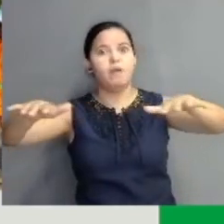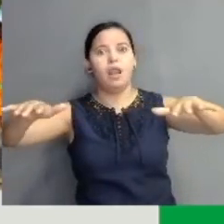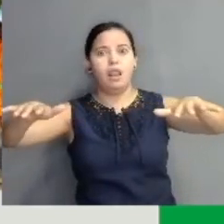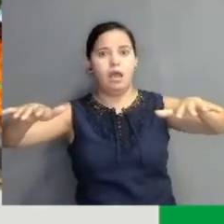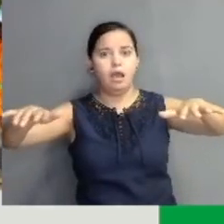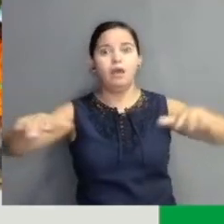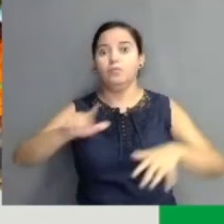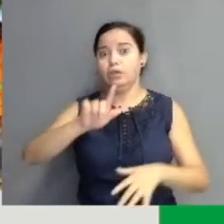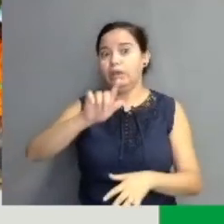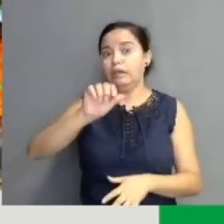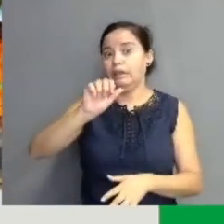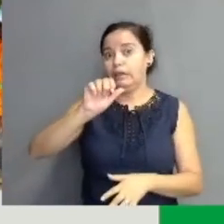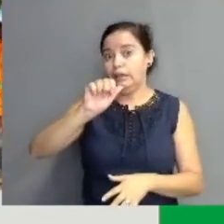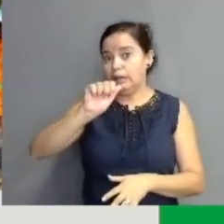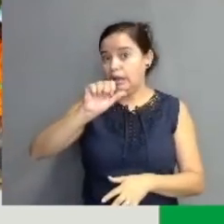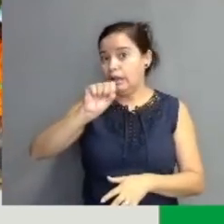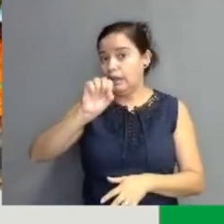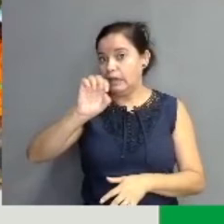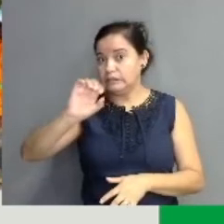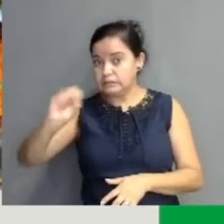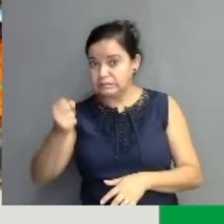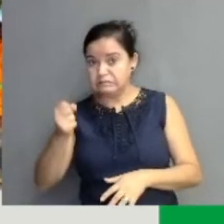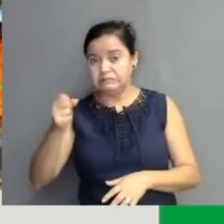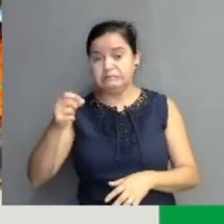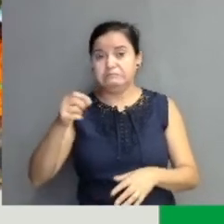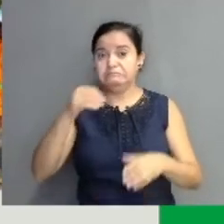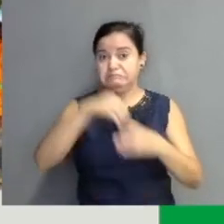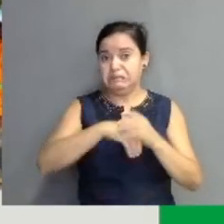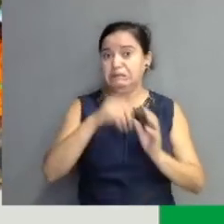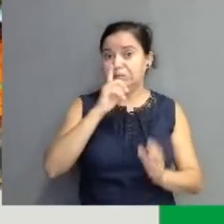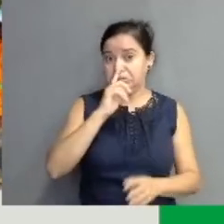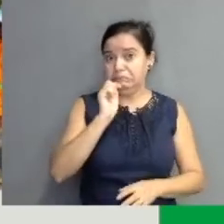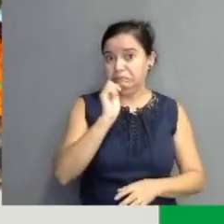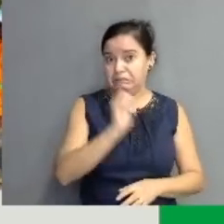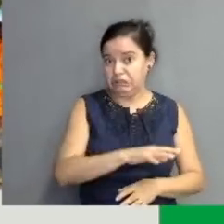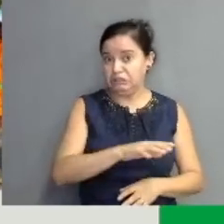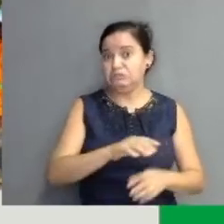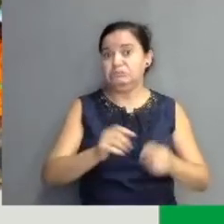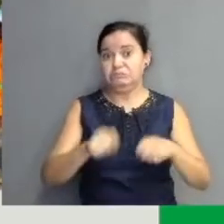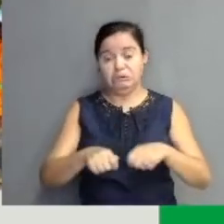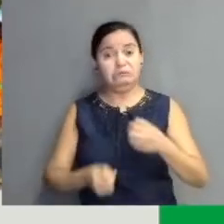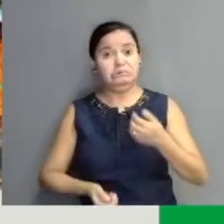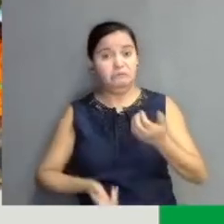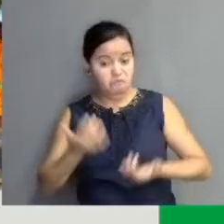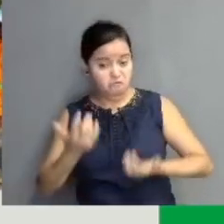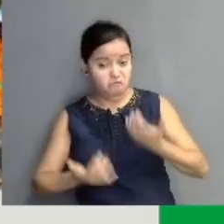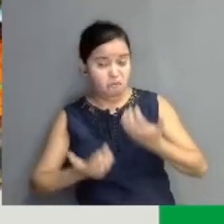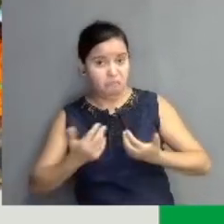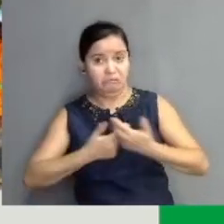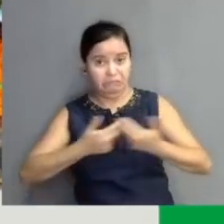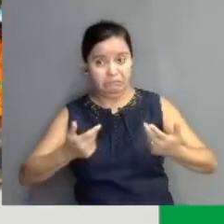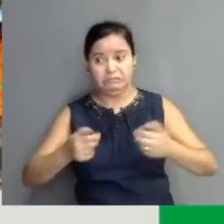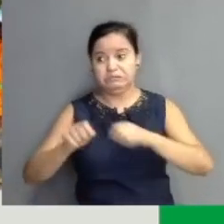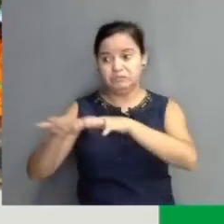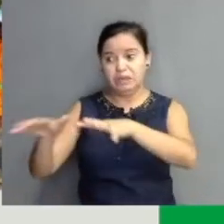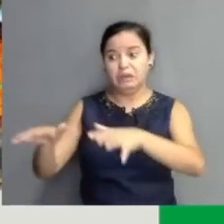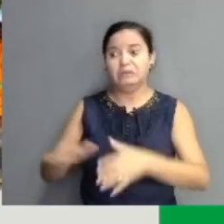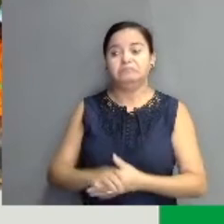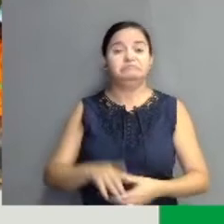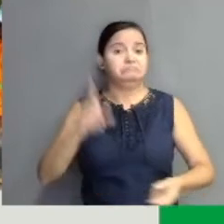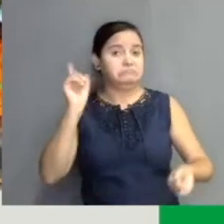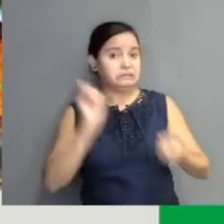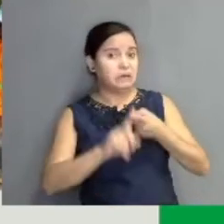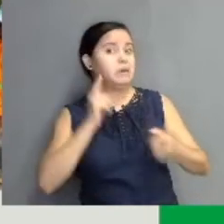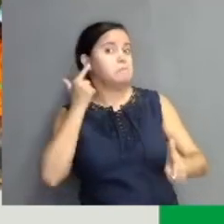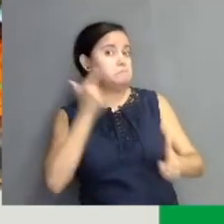que são altamente combustíveis, como o metano, tá? Por causa da decomposição também da matéria orgânica, como vocês sabem. Deslizamento de encostas,